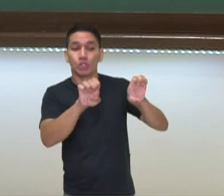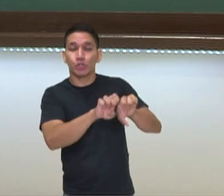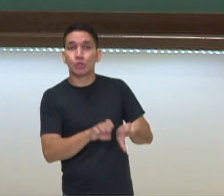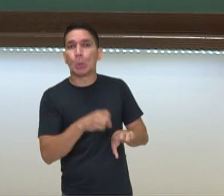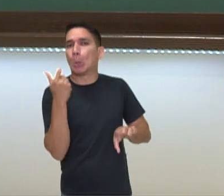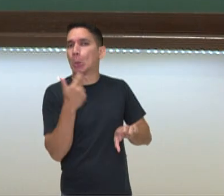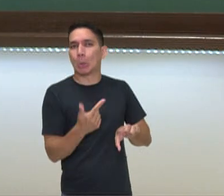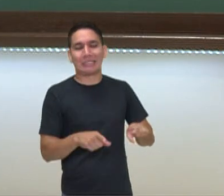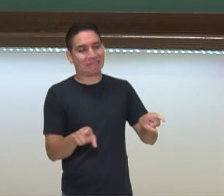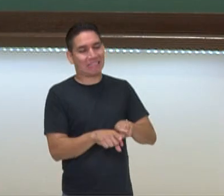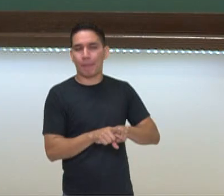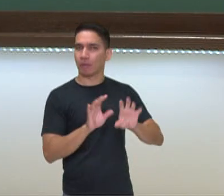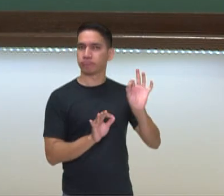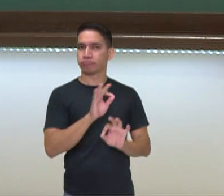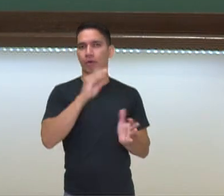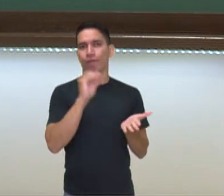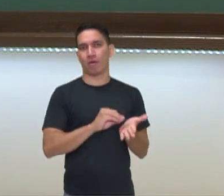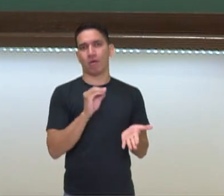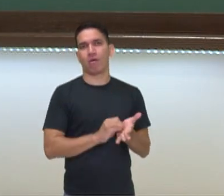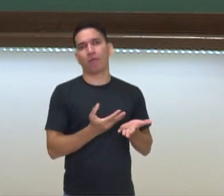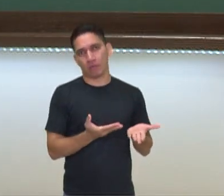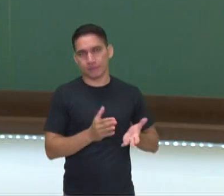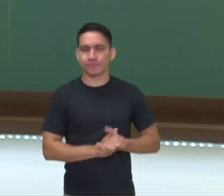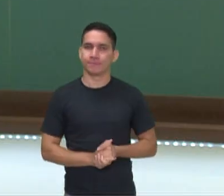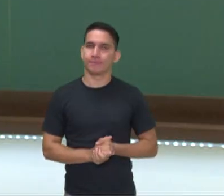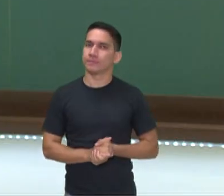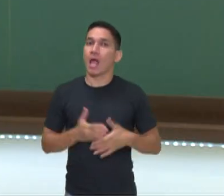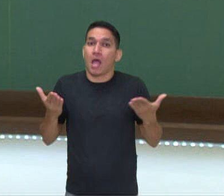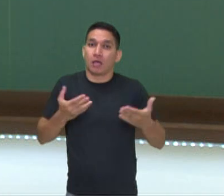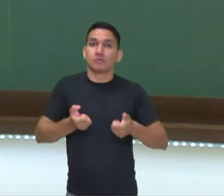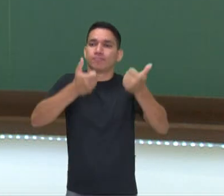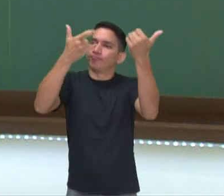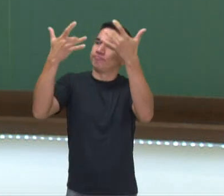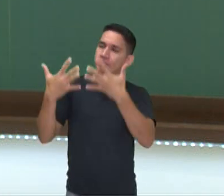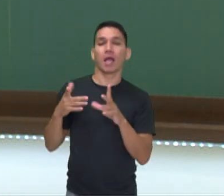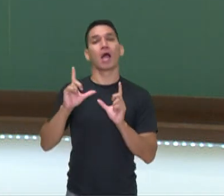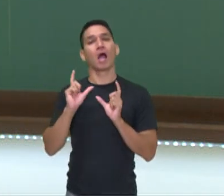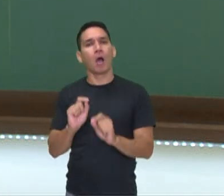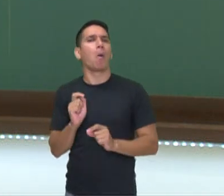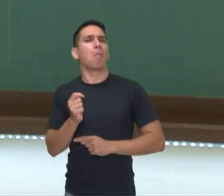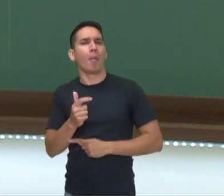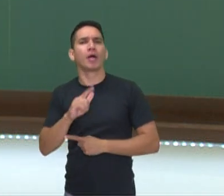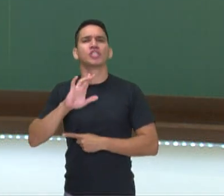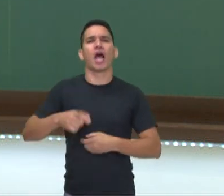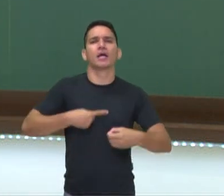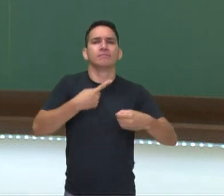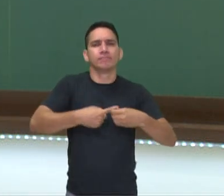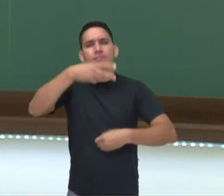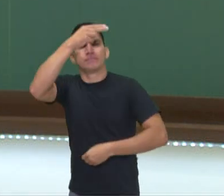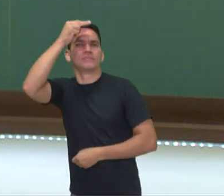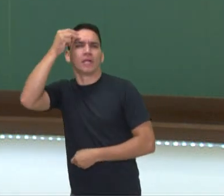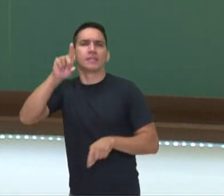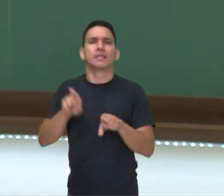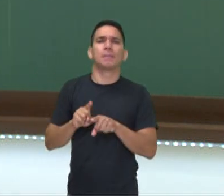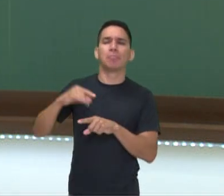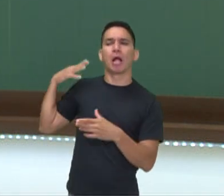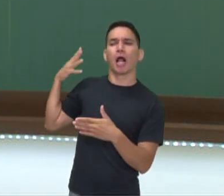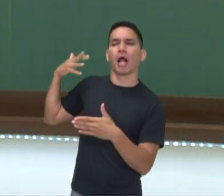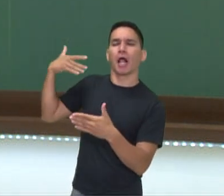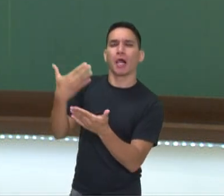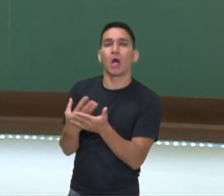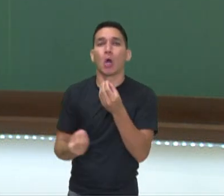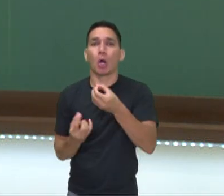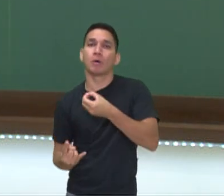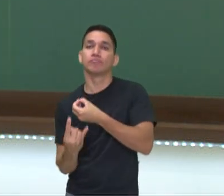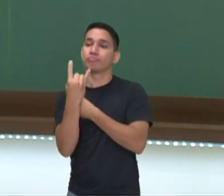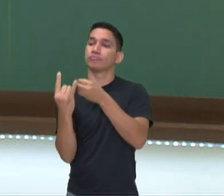e planejamento. E agora que a gente já falou um pouquinho sobre cidade, município, um pouquinho do histórico da urbanização,